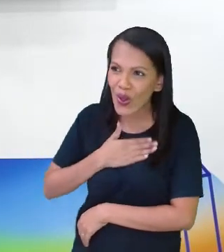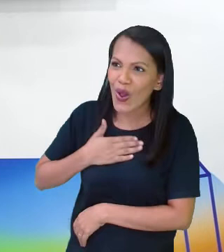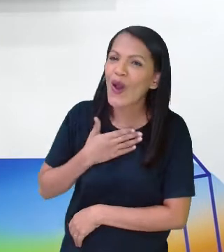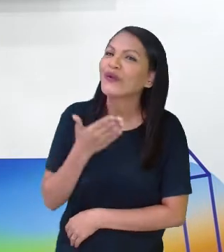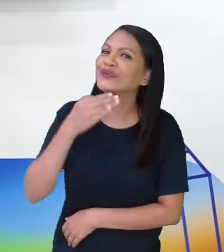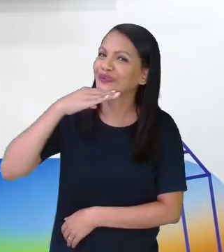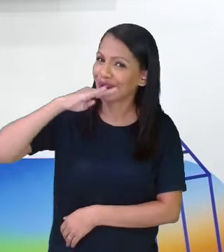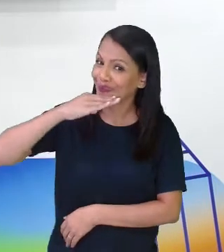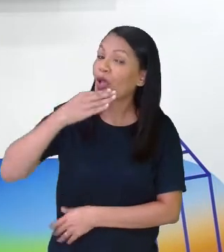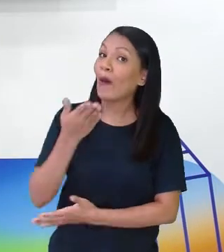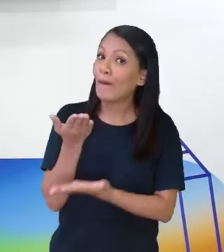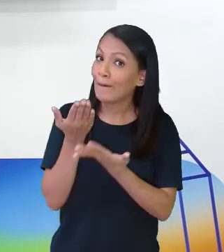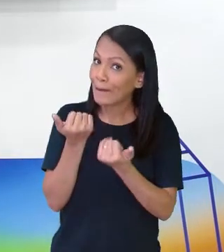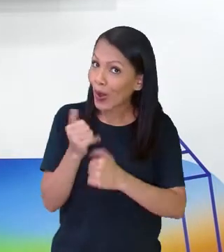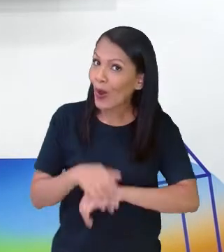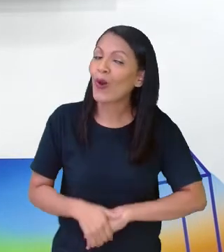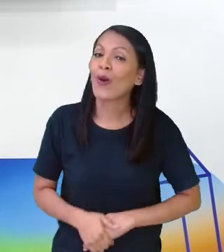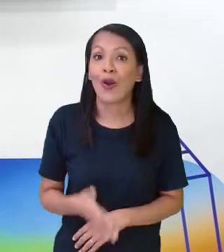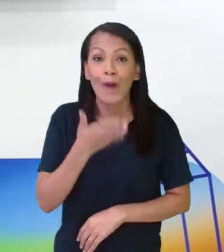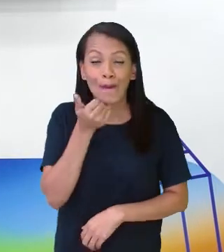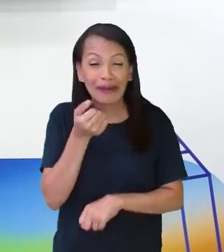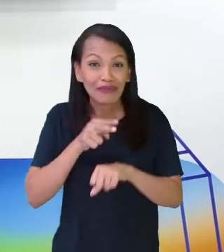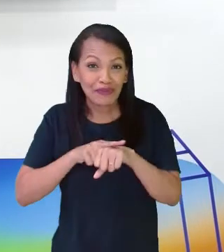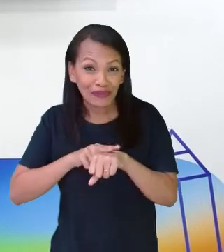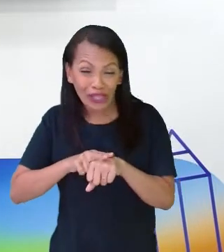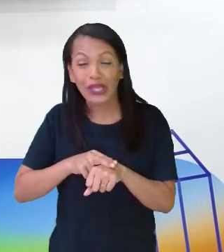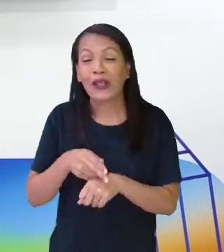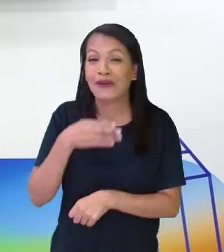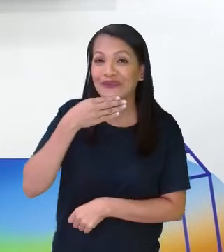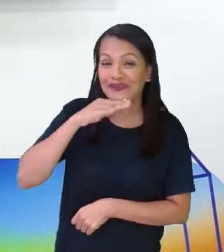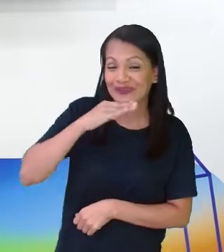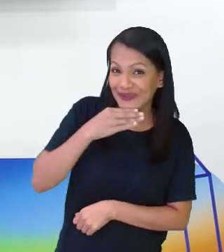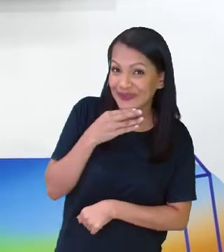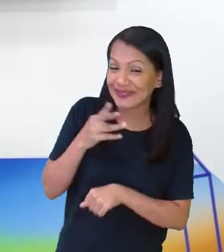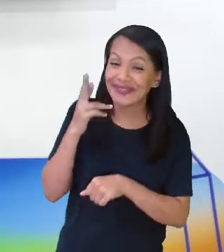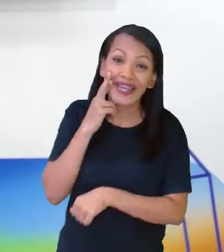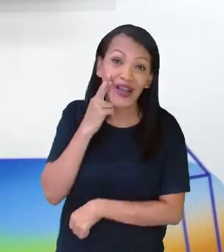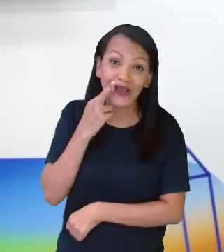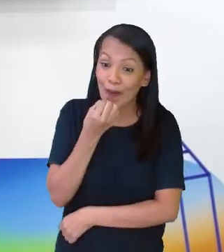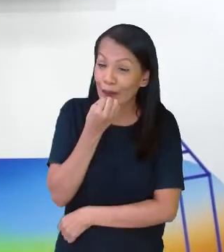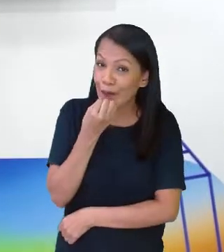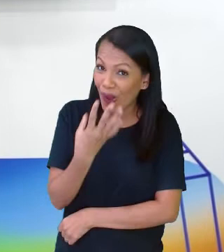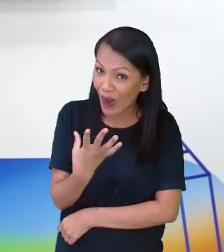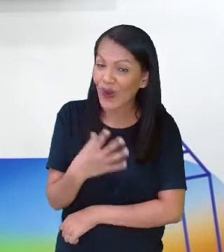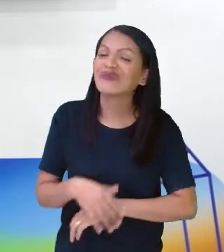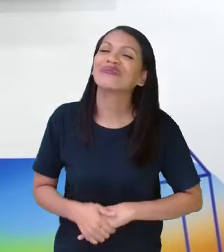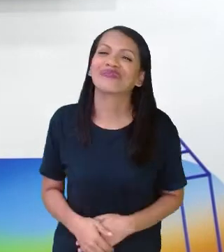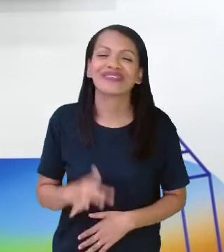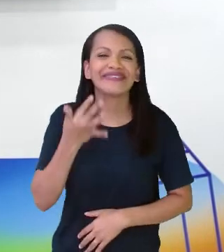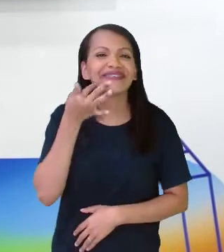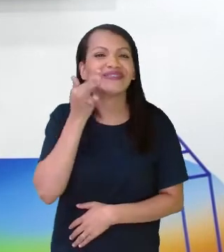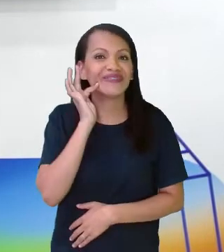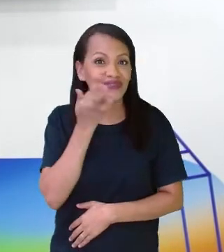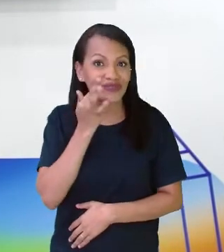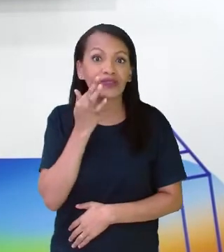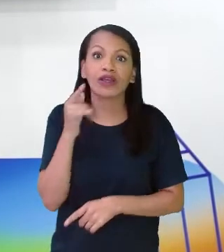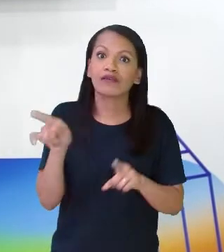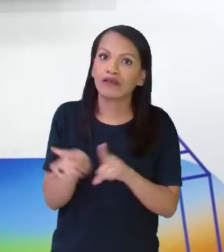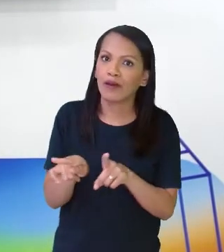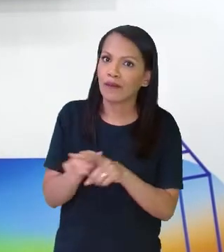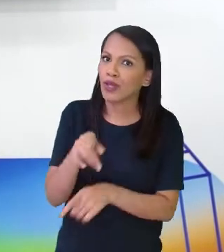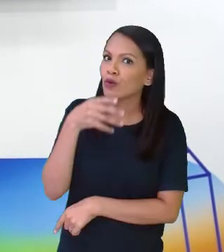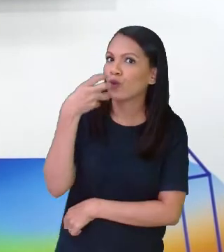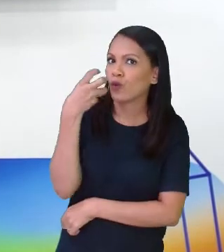Manga é bom. Manga, espada, manga rosa, que a gente conhece aqui, são boas. Tanto a fruta em si, quanto o suco